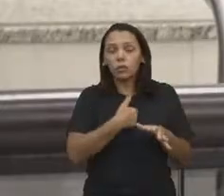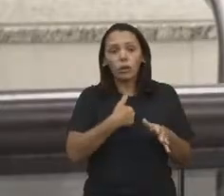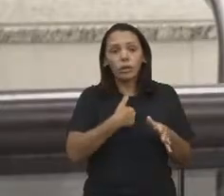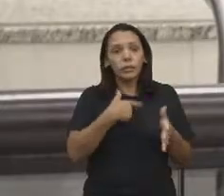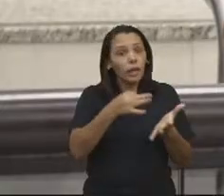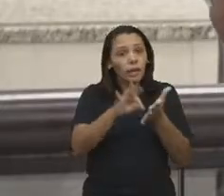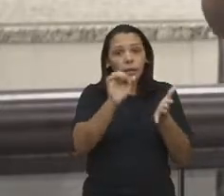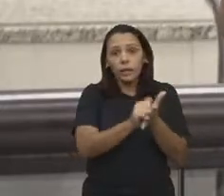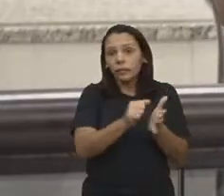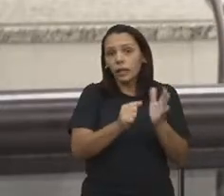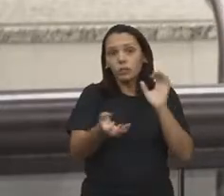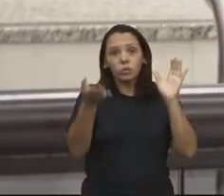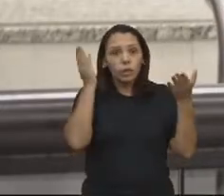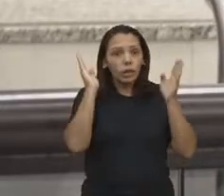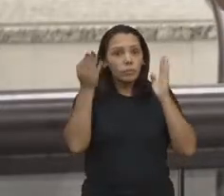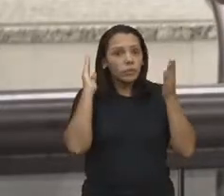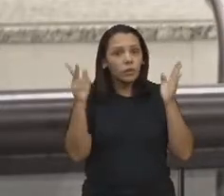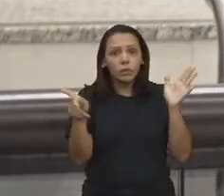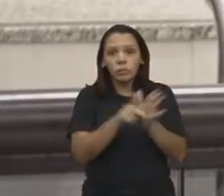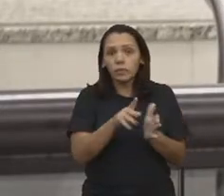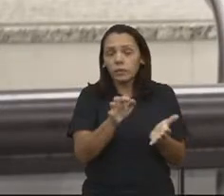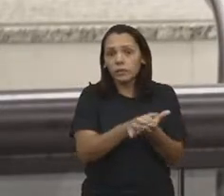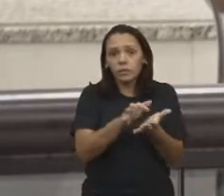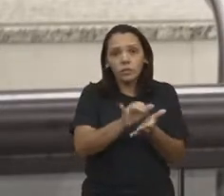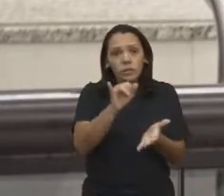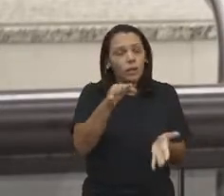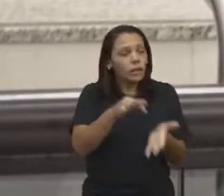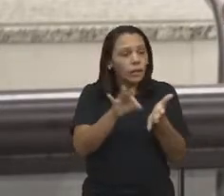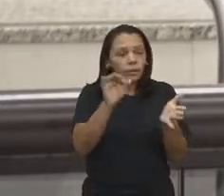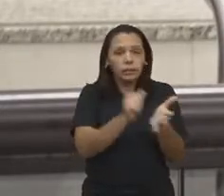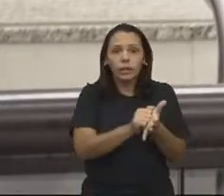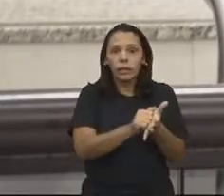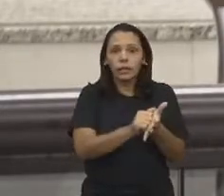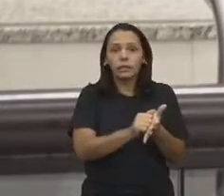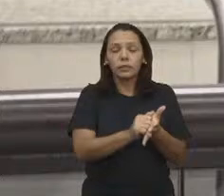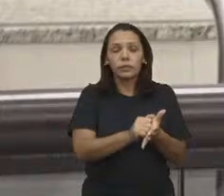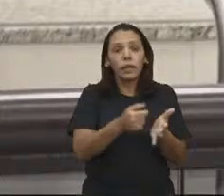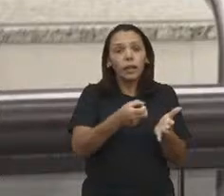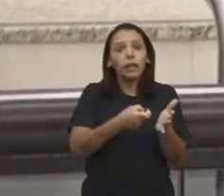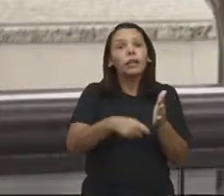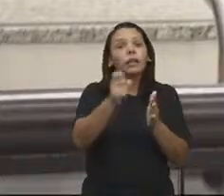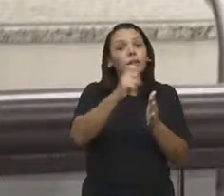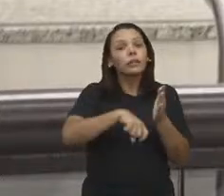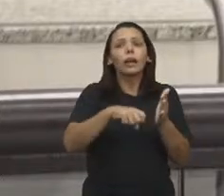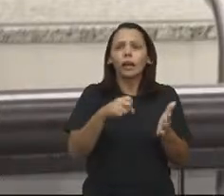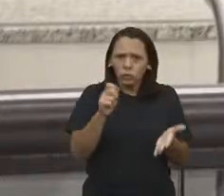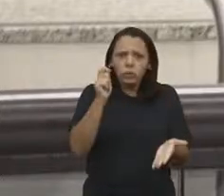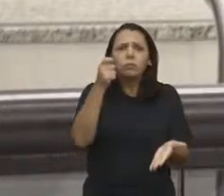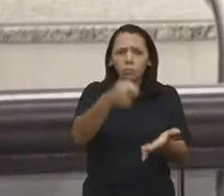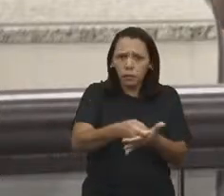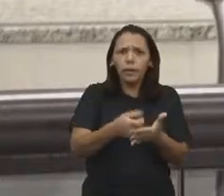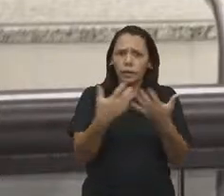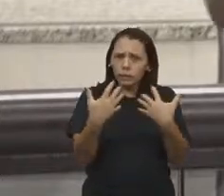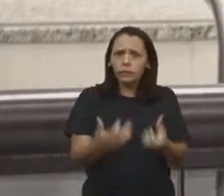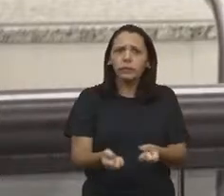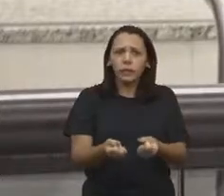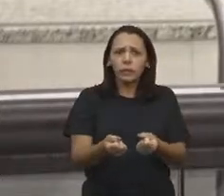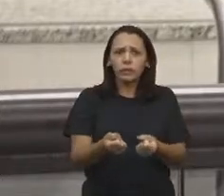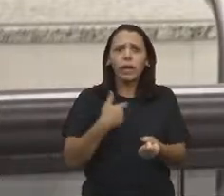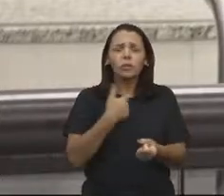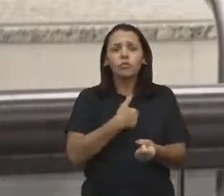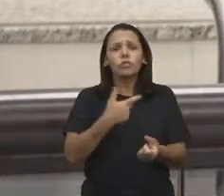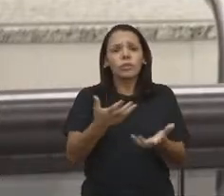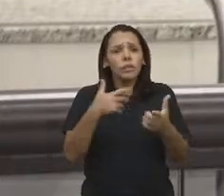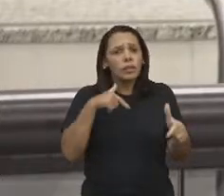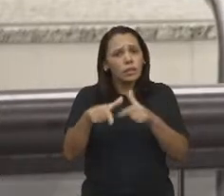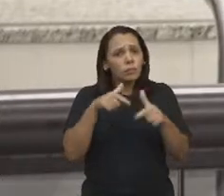os caminhões que é de Jacareí, que nós somos moradores de Jacareí, cadastra para nós os caminhões, né? Vamos lá. Quanto que é a taxa? Vamos pagar? A gente paga. Então, a gente quer trabalhar certo com